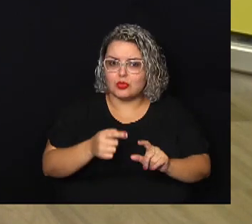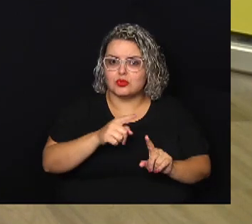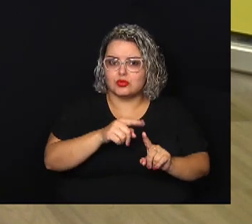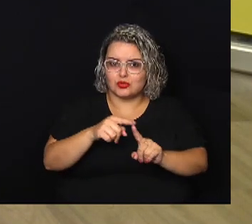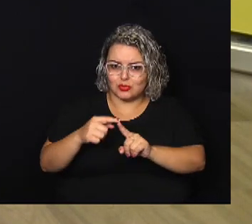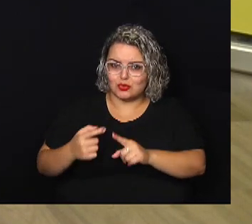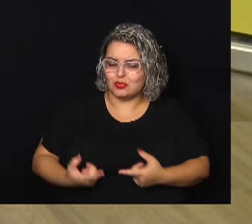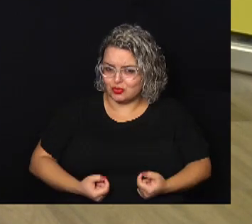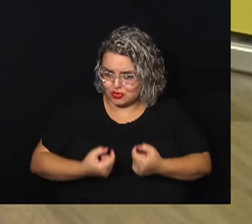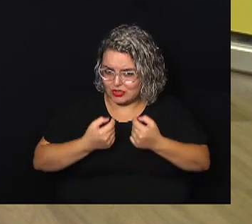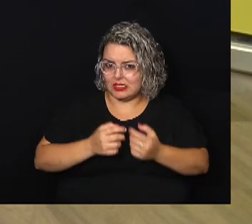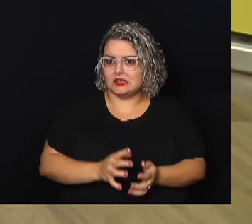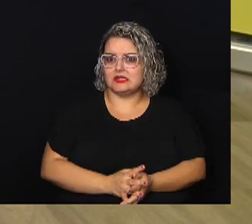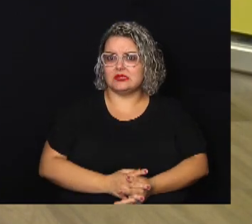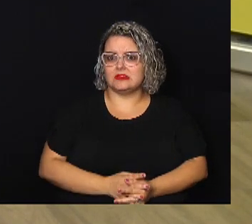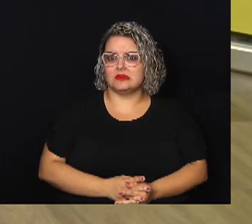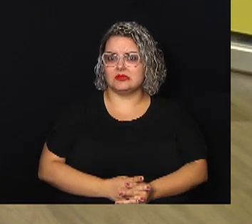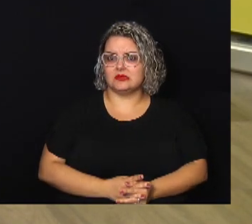de câncer?